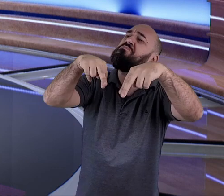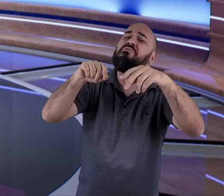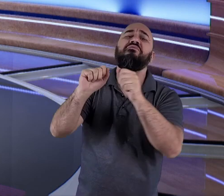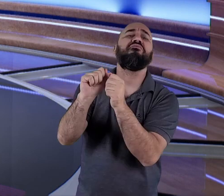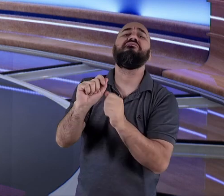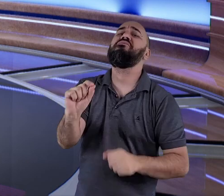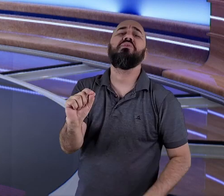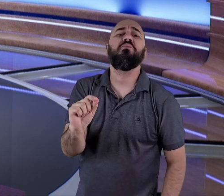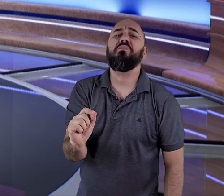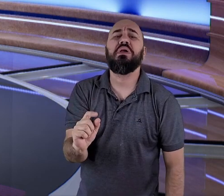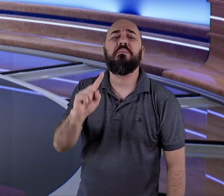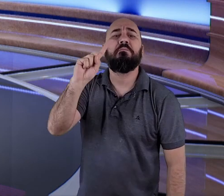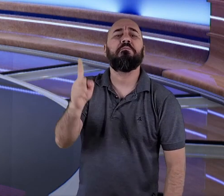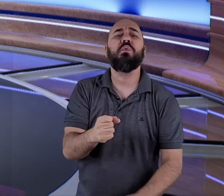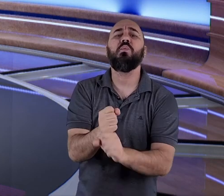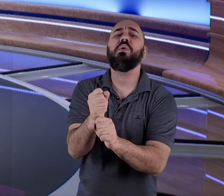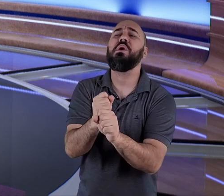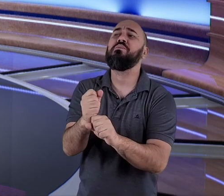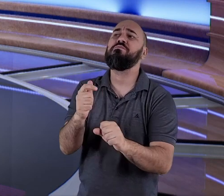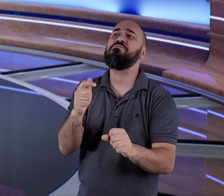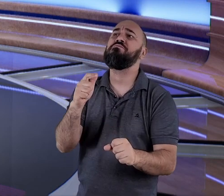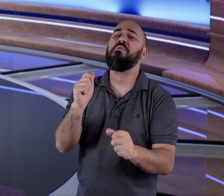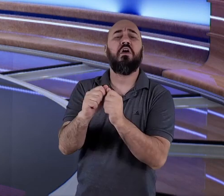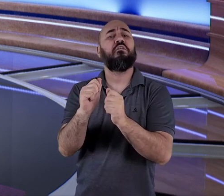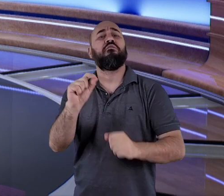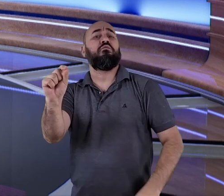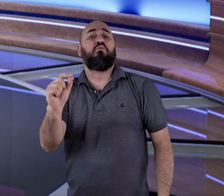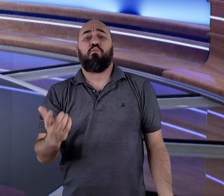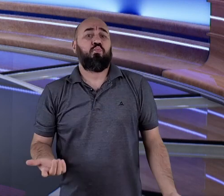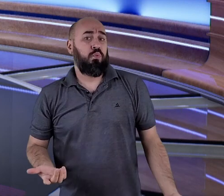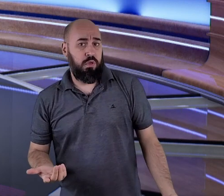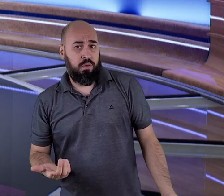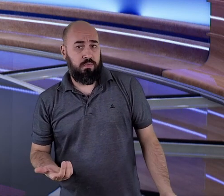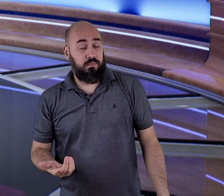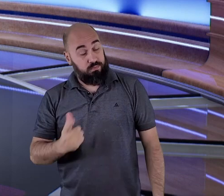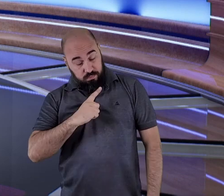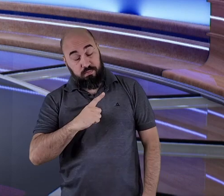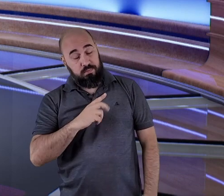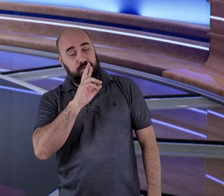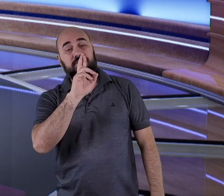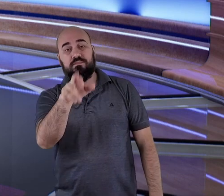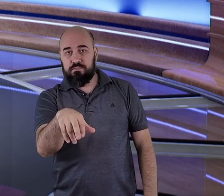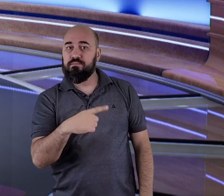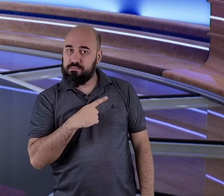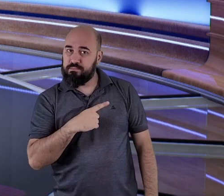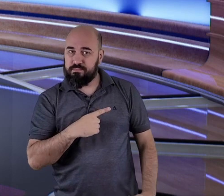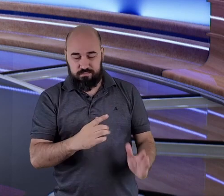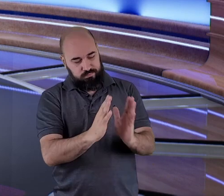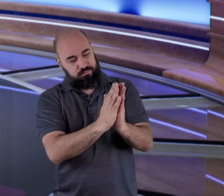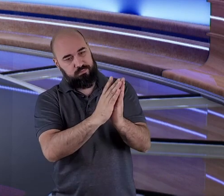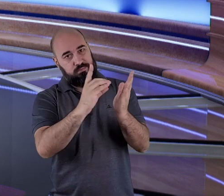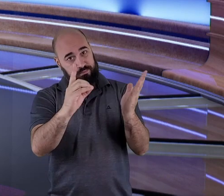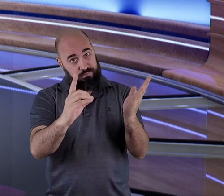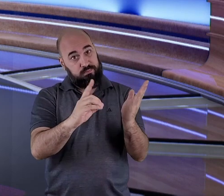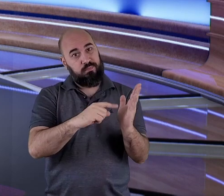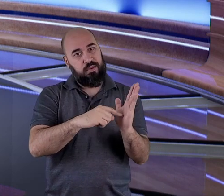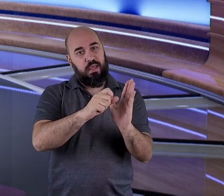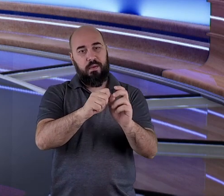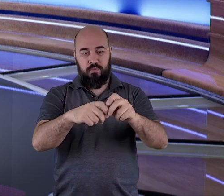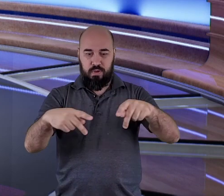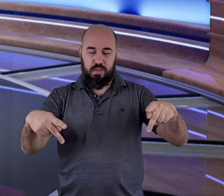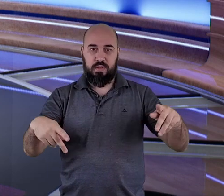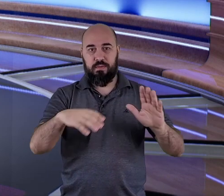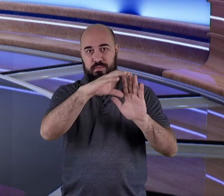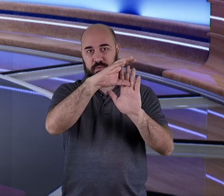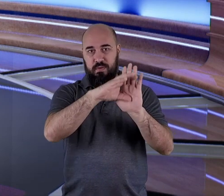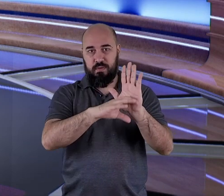1000 anos? Qual será a nossa atividade lá no céu? A Bíblia tem uma resposta. Vamos voltar para o capítulo 20 de Apocalipse. E vamos ler